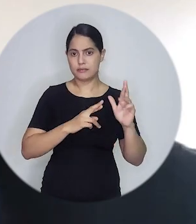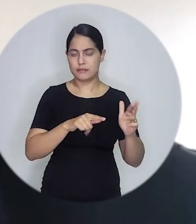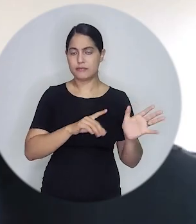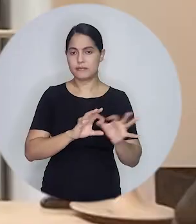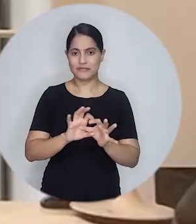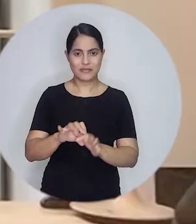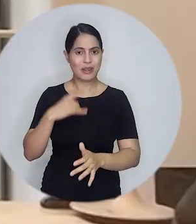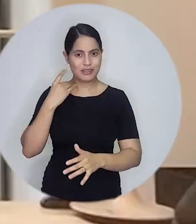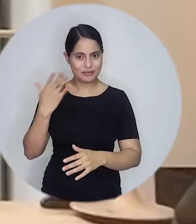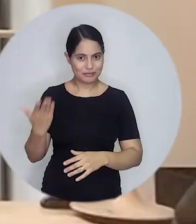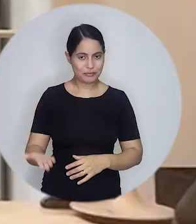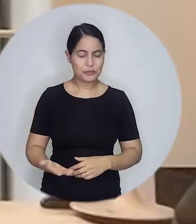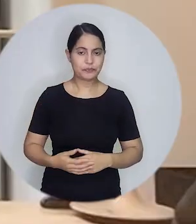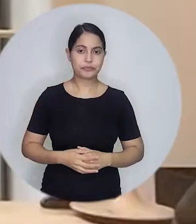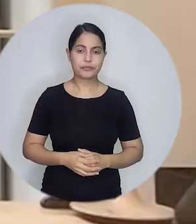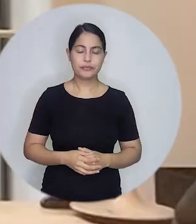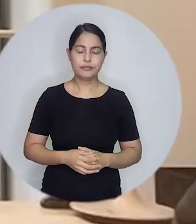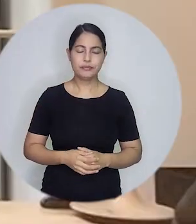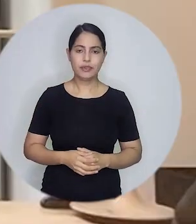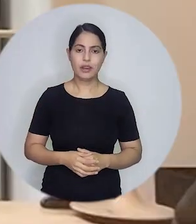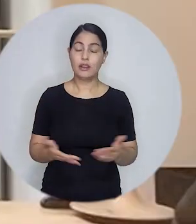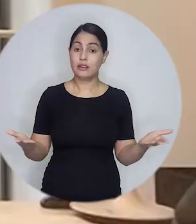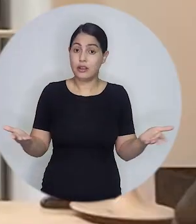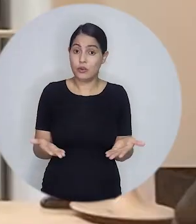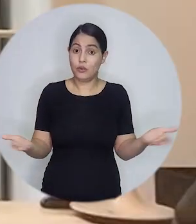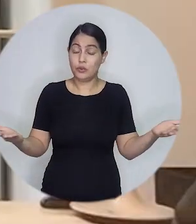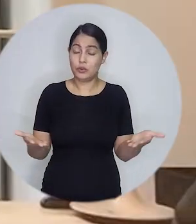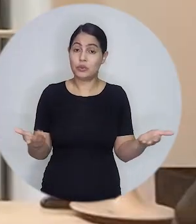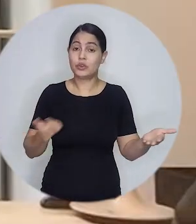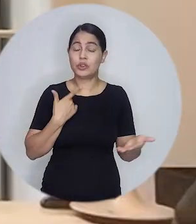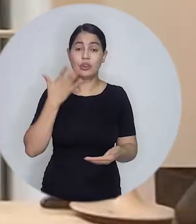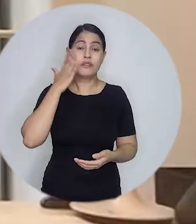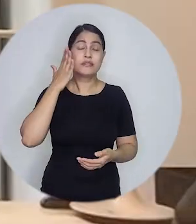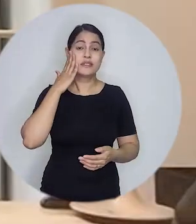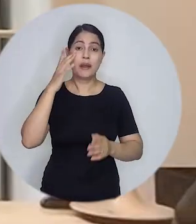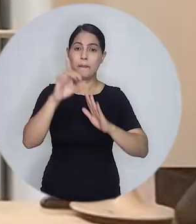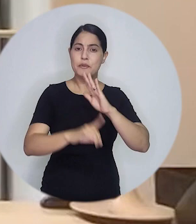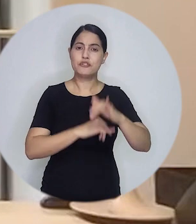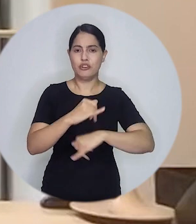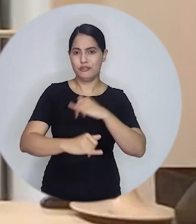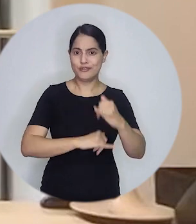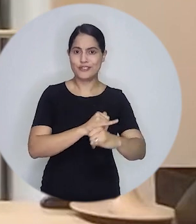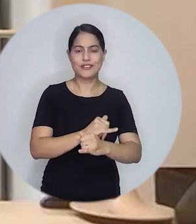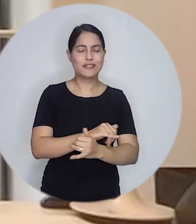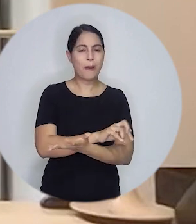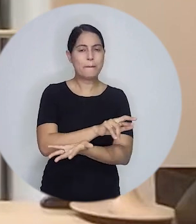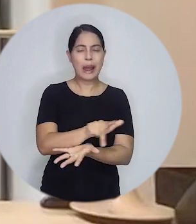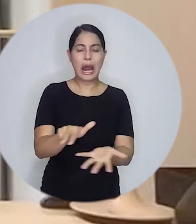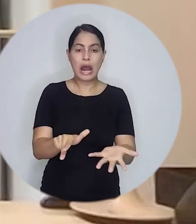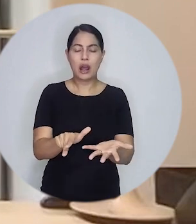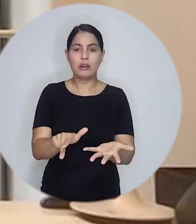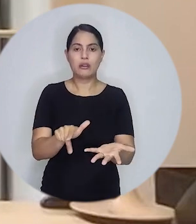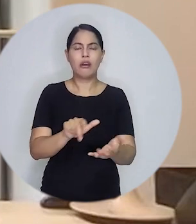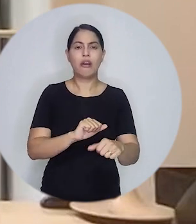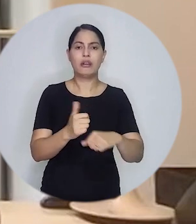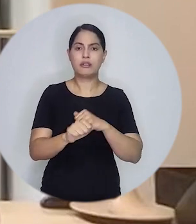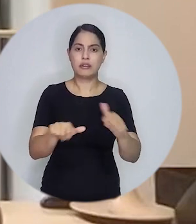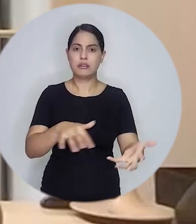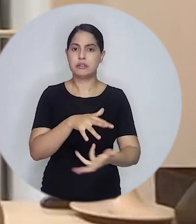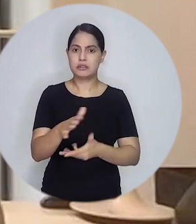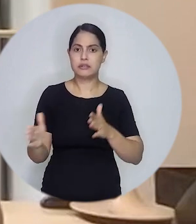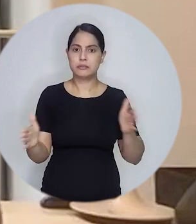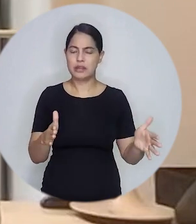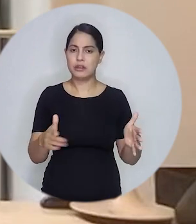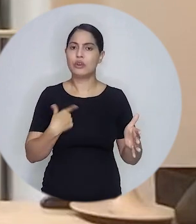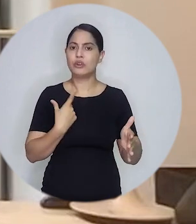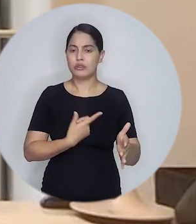da Advocacia. Não há cidadania hoje sem direitos digitais, e certamente essa foi a lição que quem nos